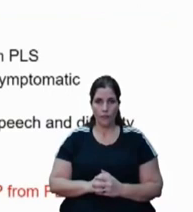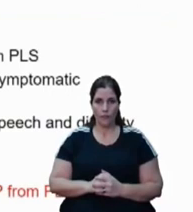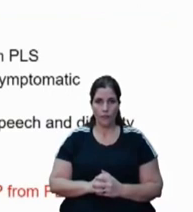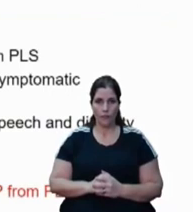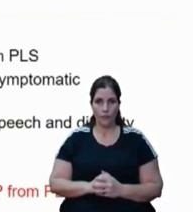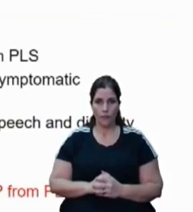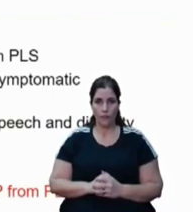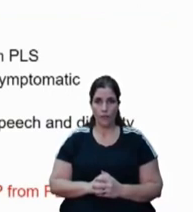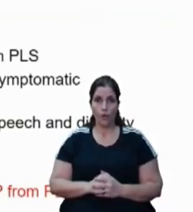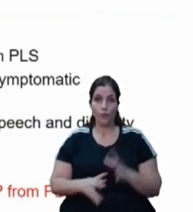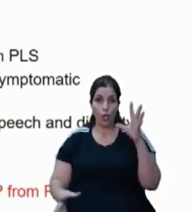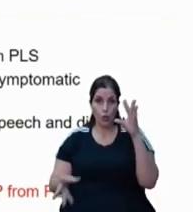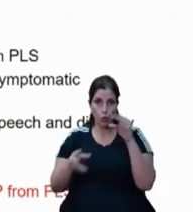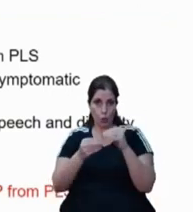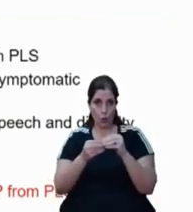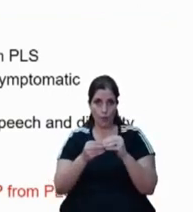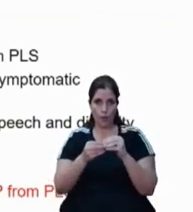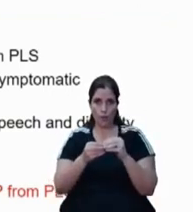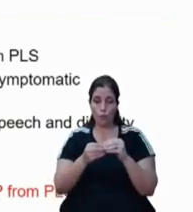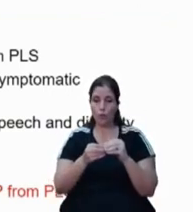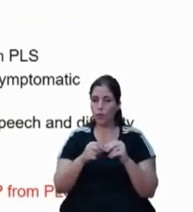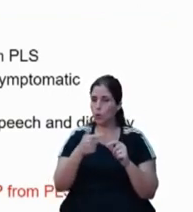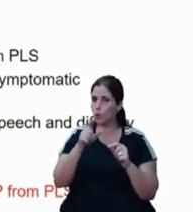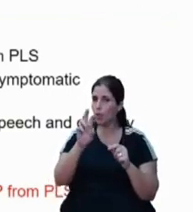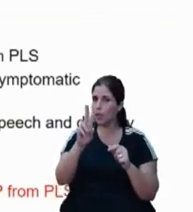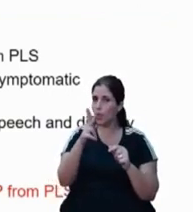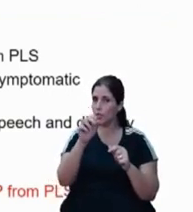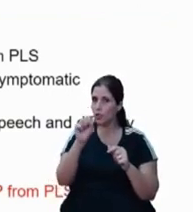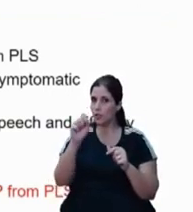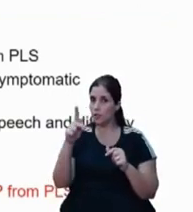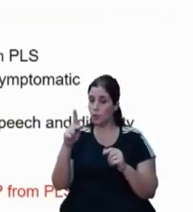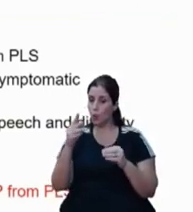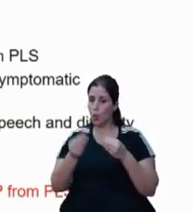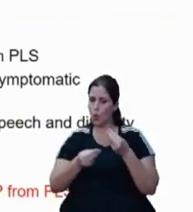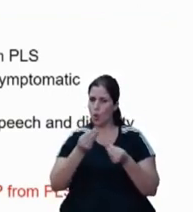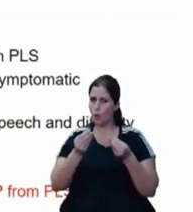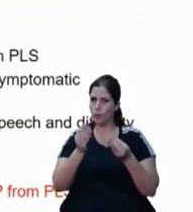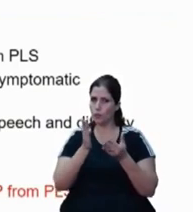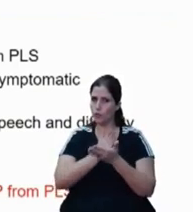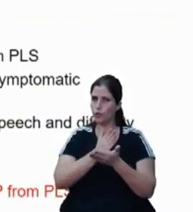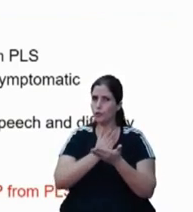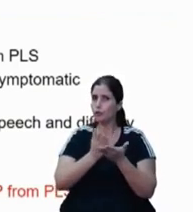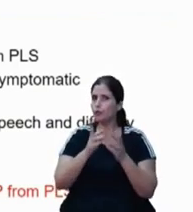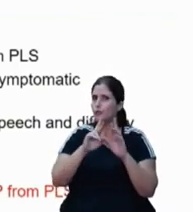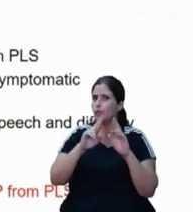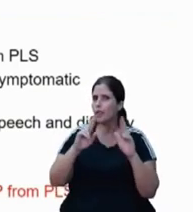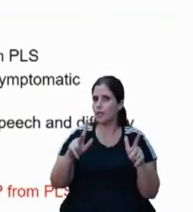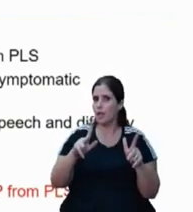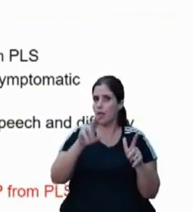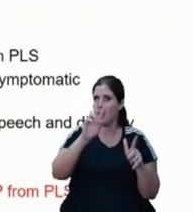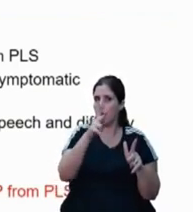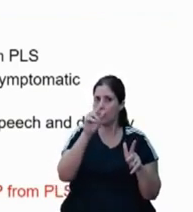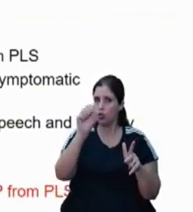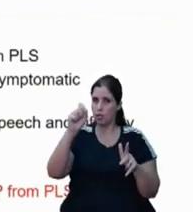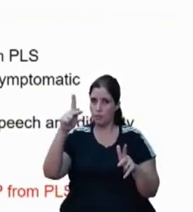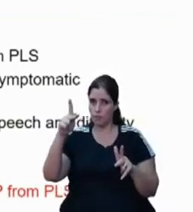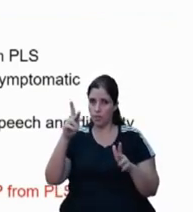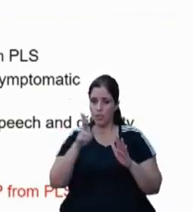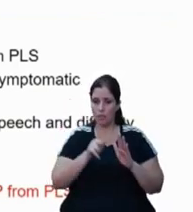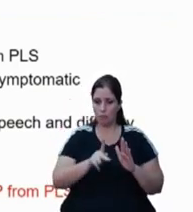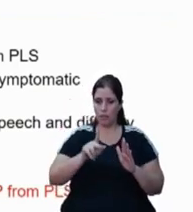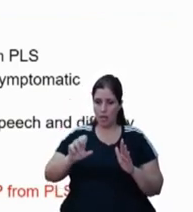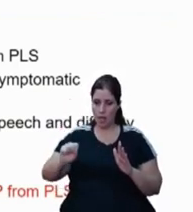Isso resume o que não é HSP e como distinguir HSP de PLS. HSP não